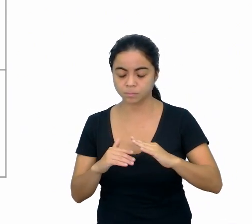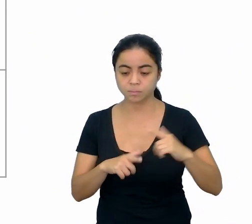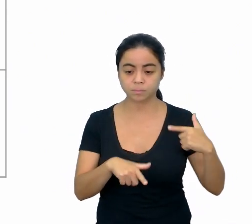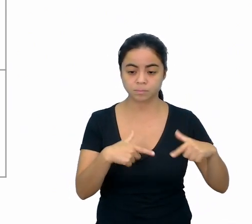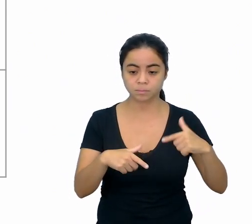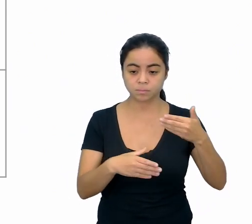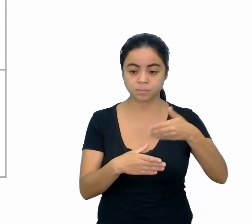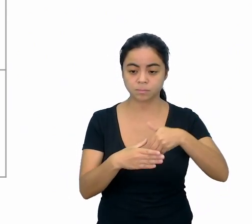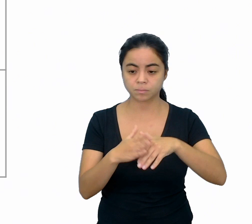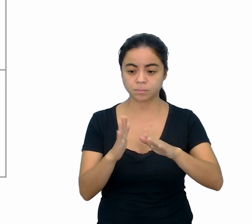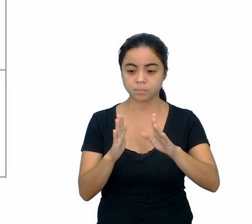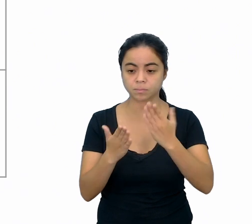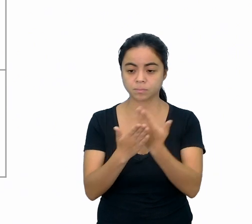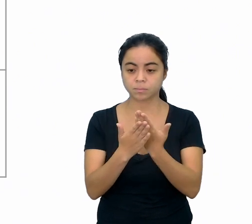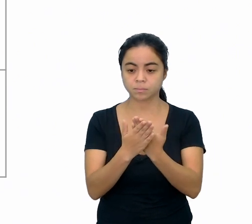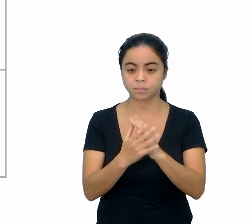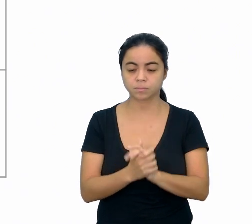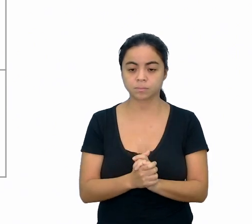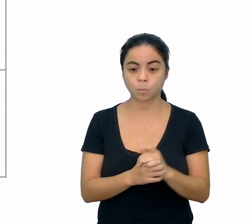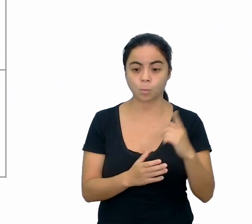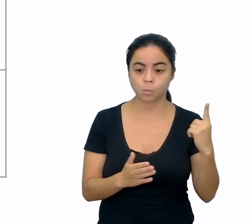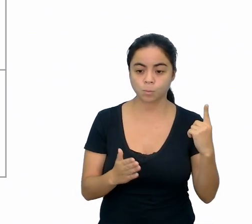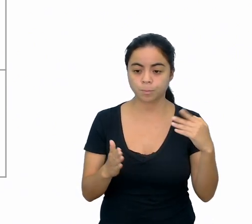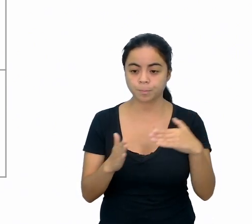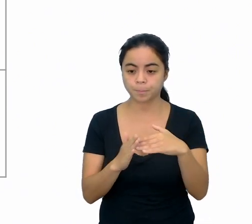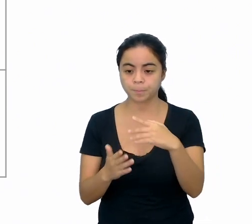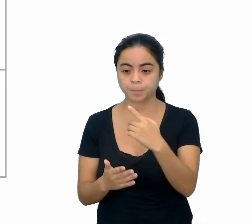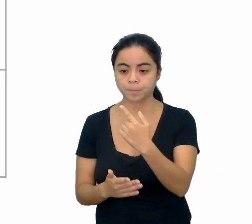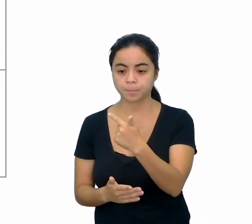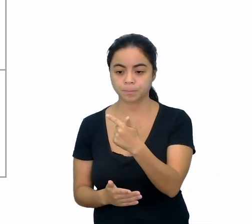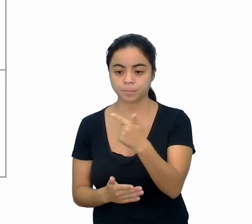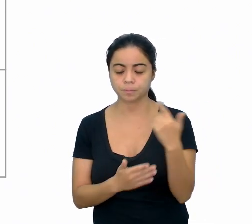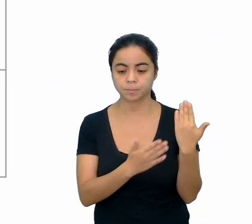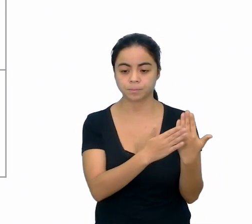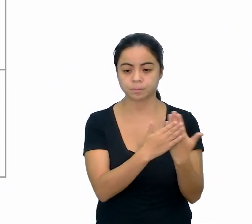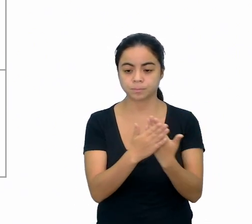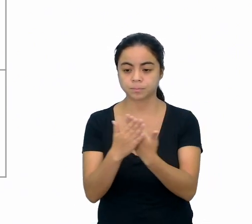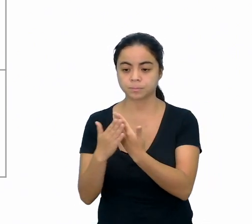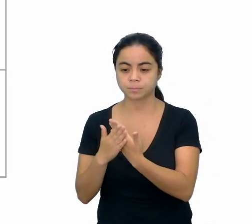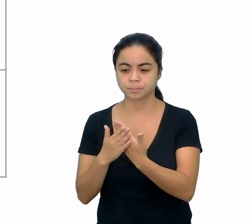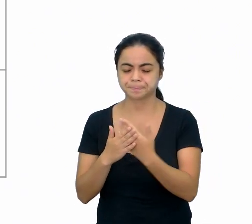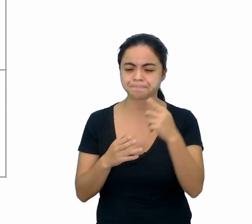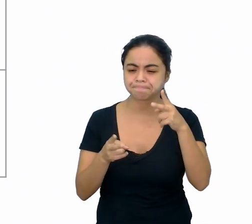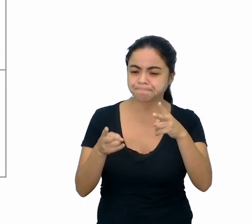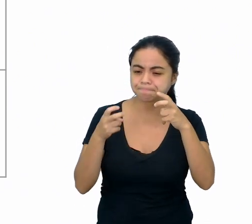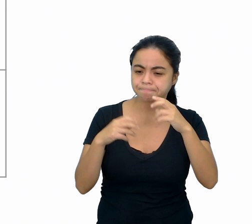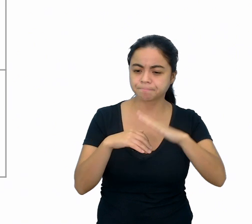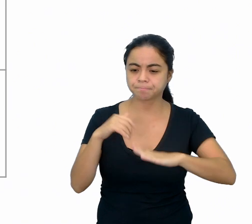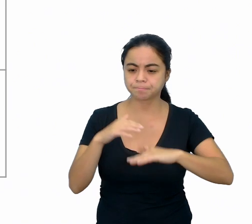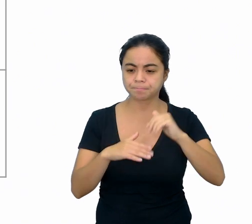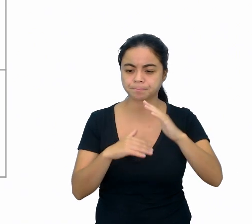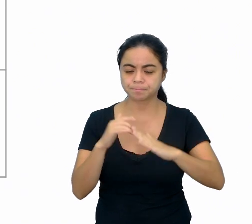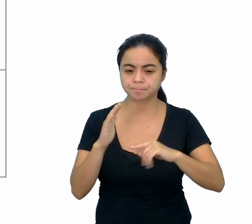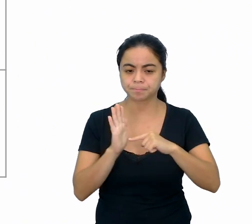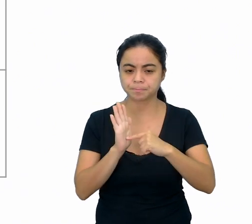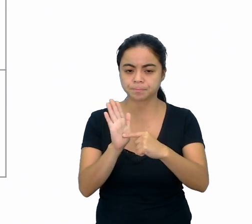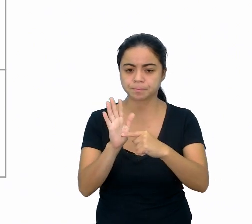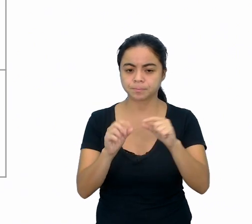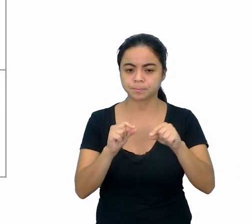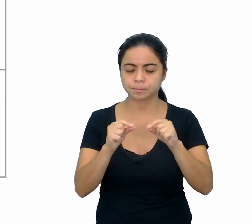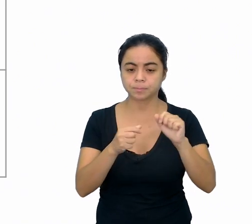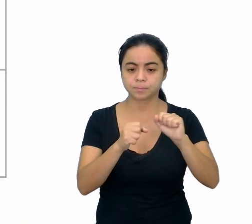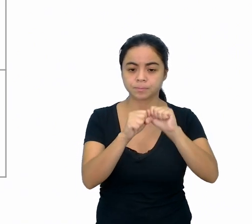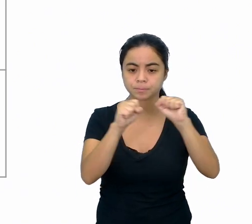Da aula 1 até a aula 7, verificamos que as habilidades indicadas são relacionadas ao sistema de